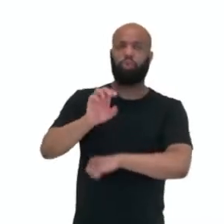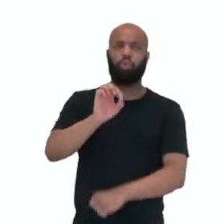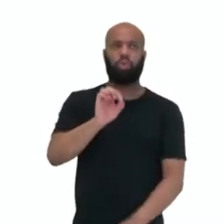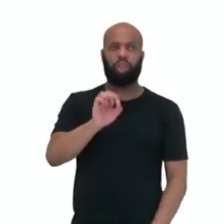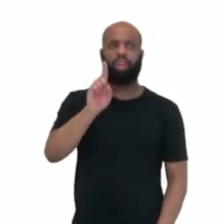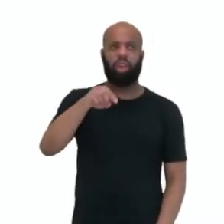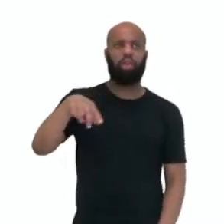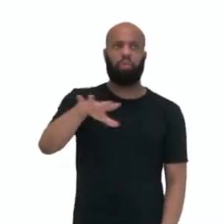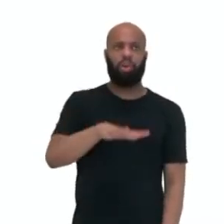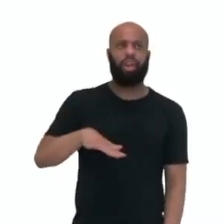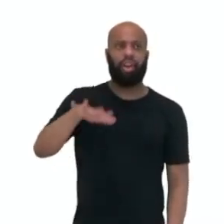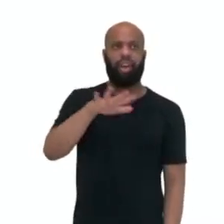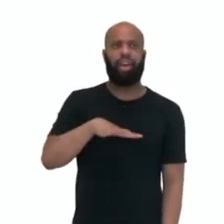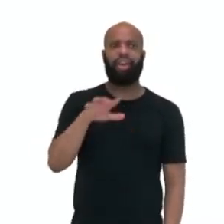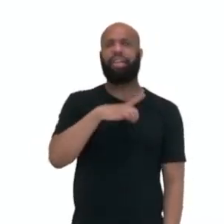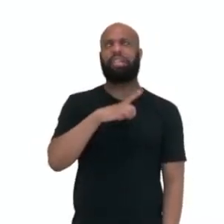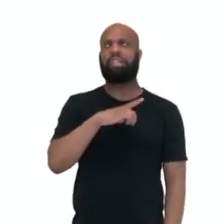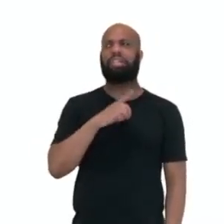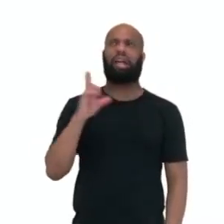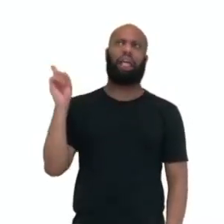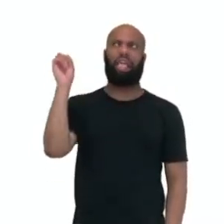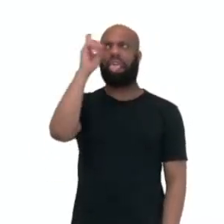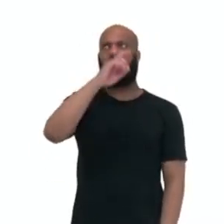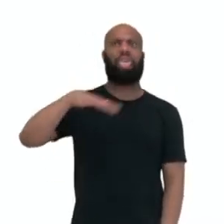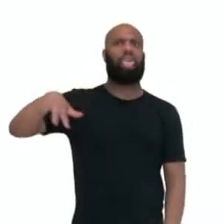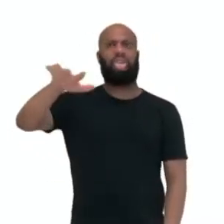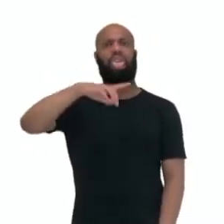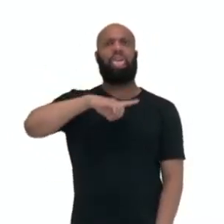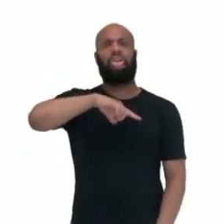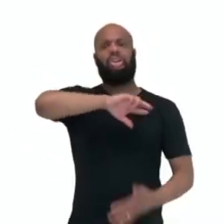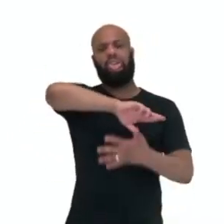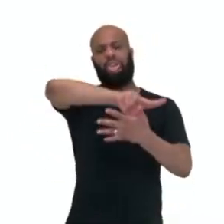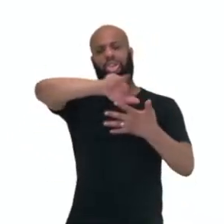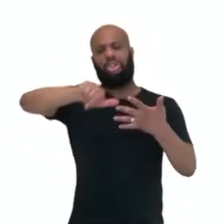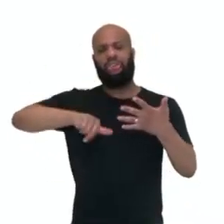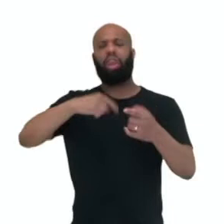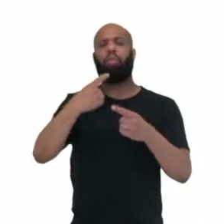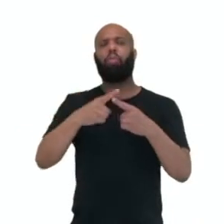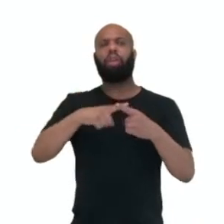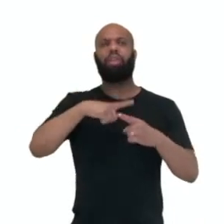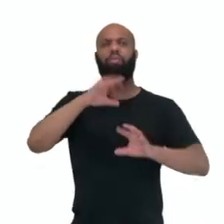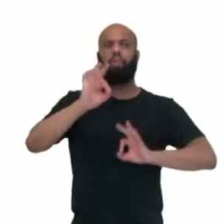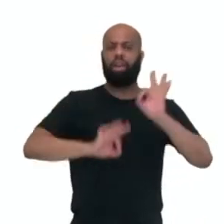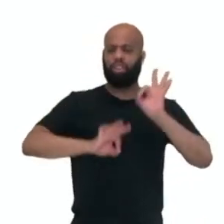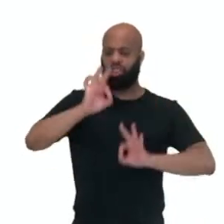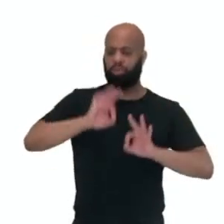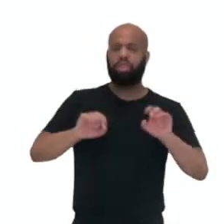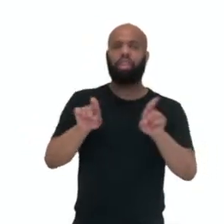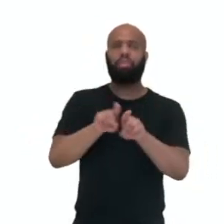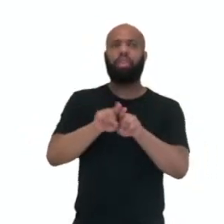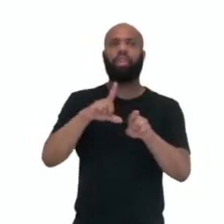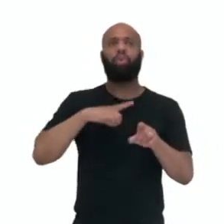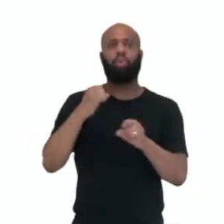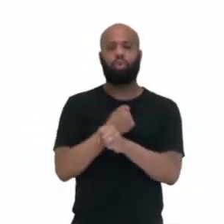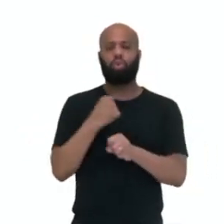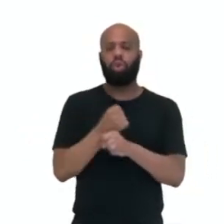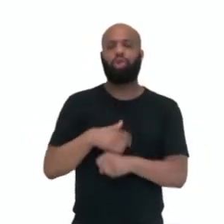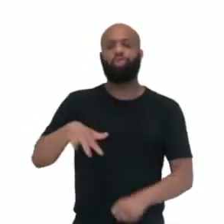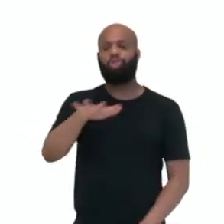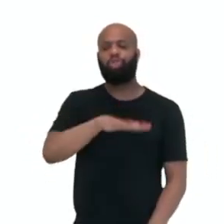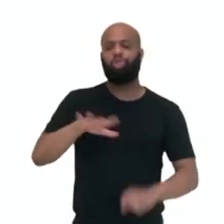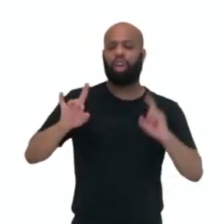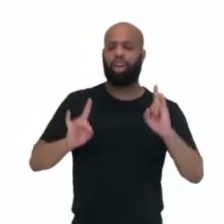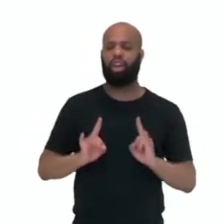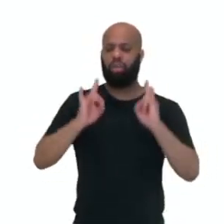uma área muito complexa, pois se destina principalmente ao planejamento e à construção de áreas e edifícios